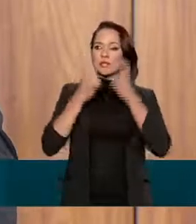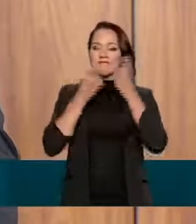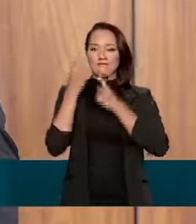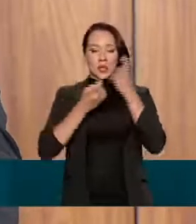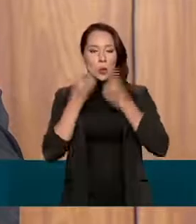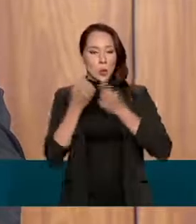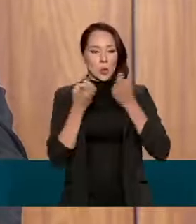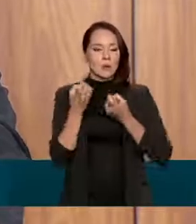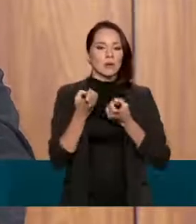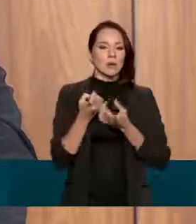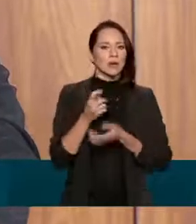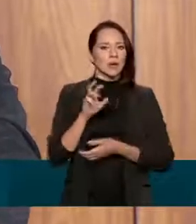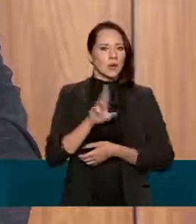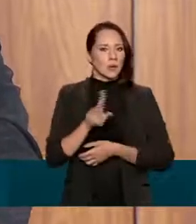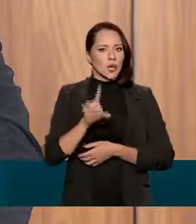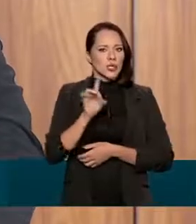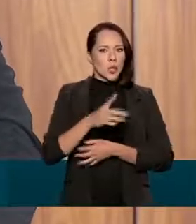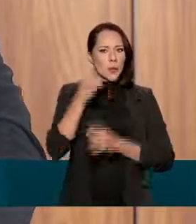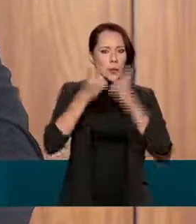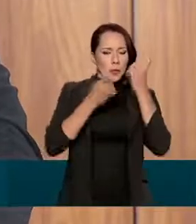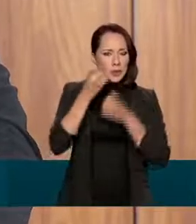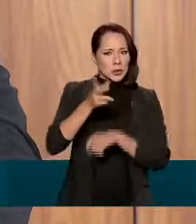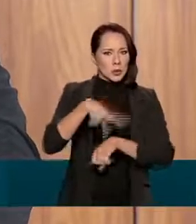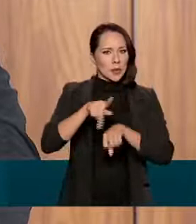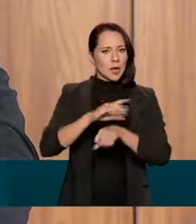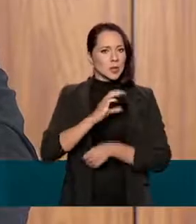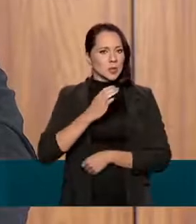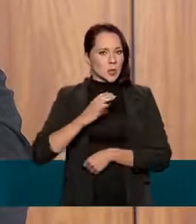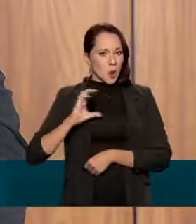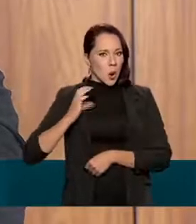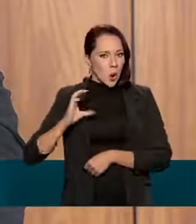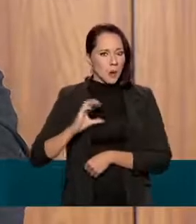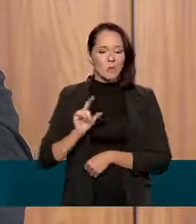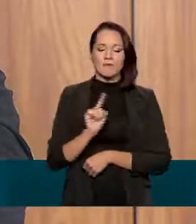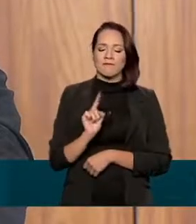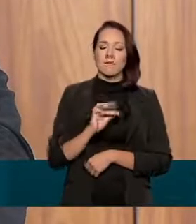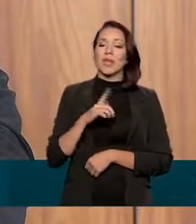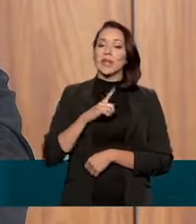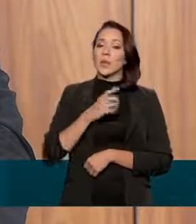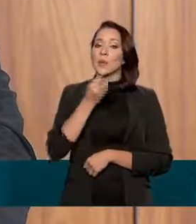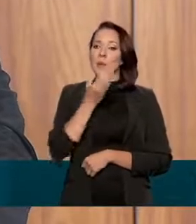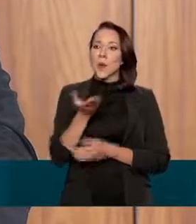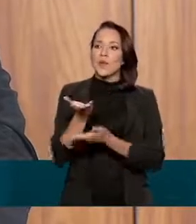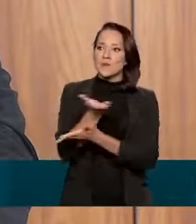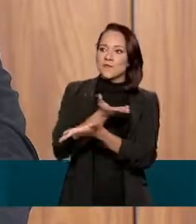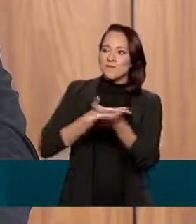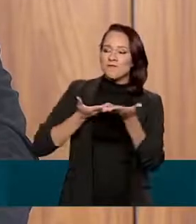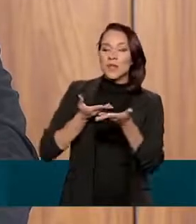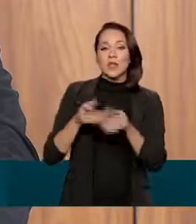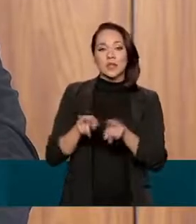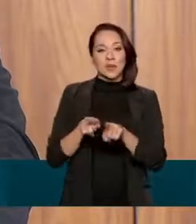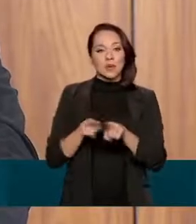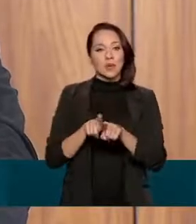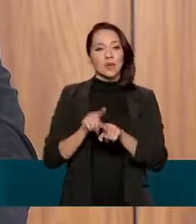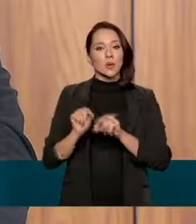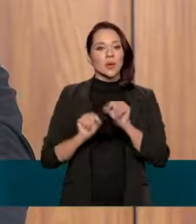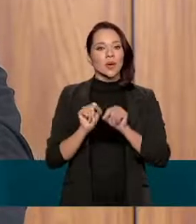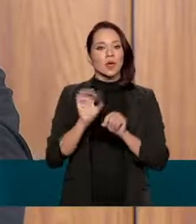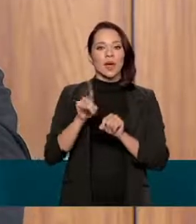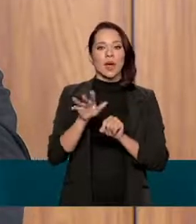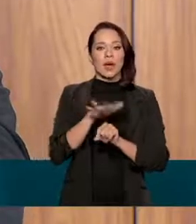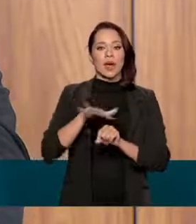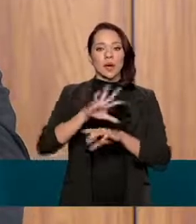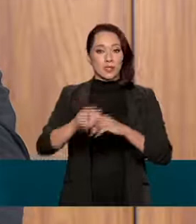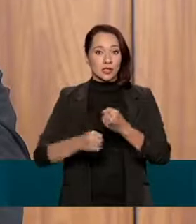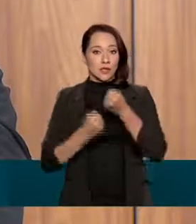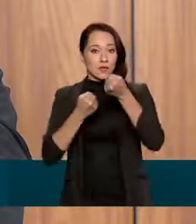e não apenas na colônia temos um bom relacionamento também somado isso a